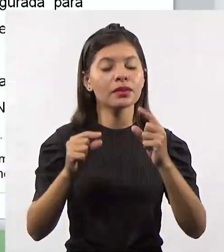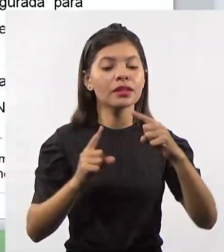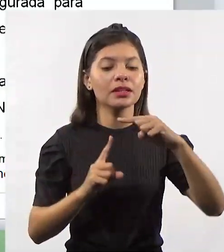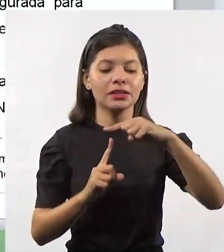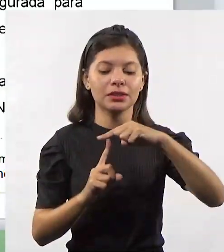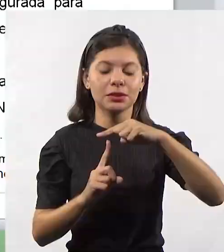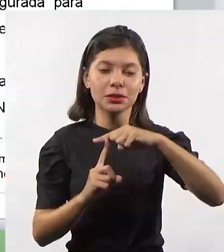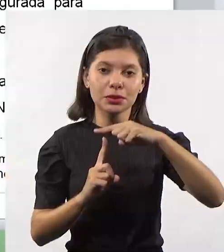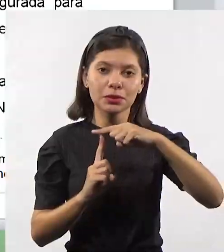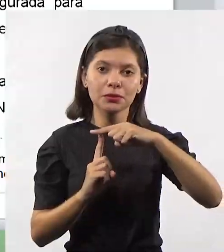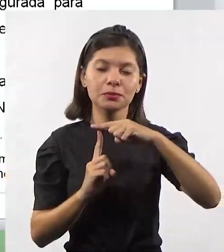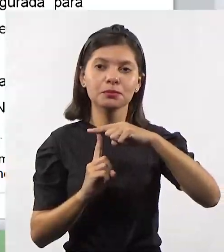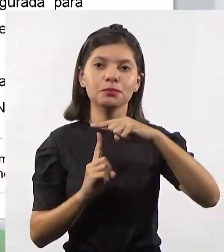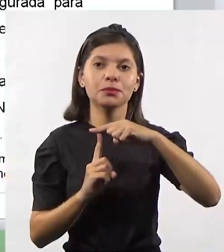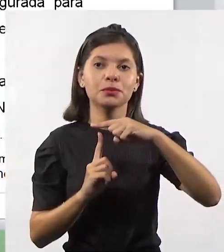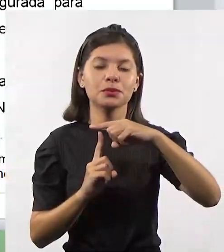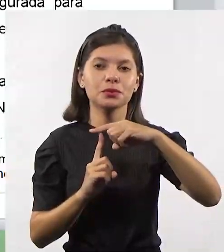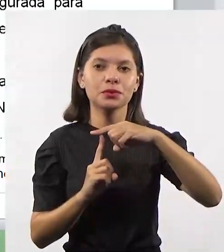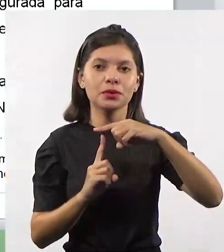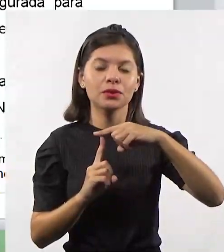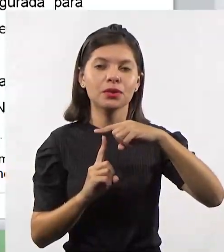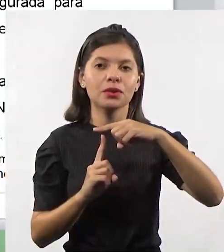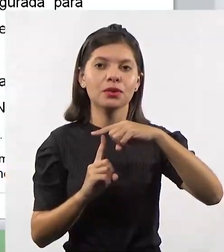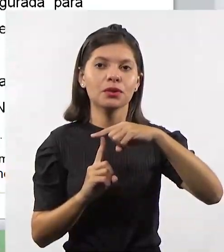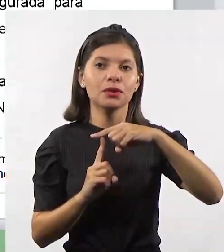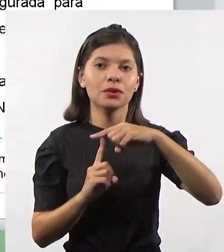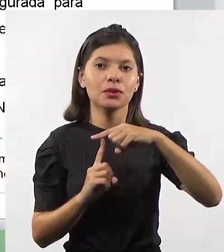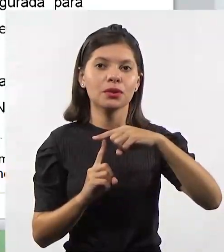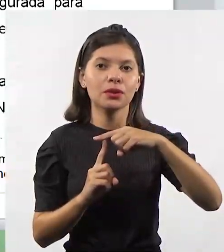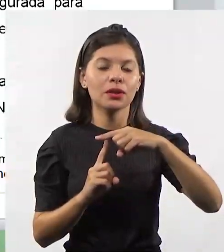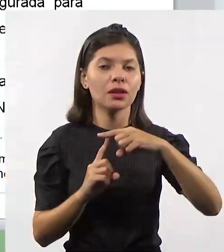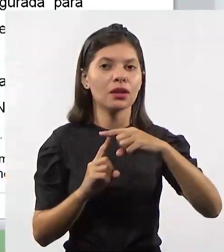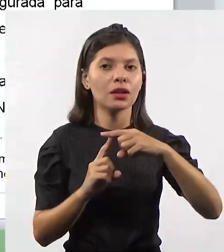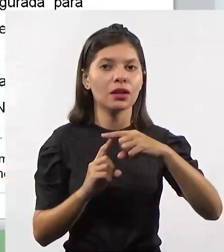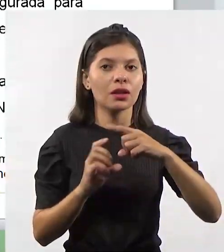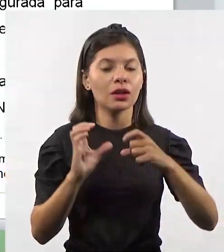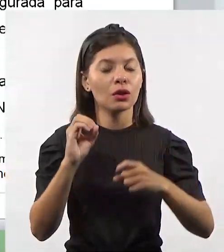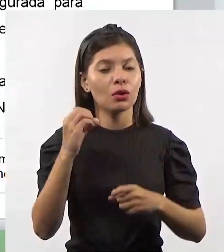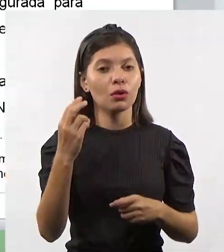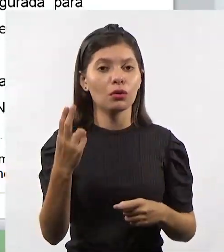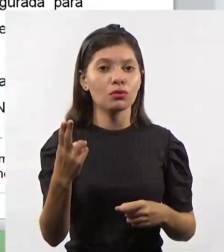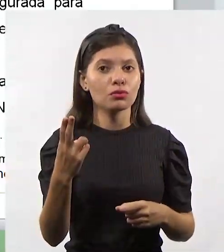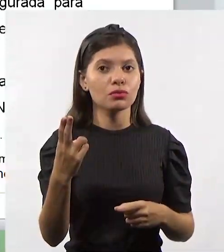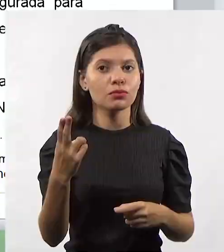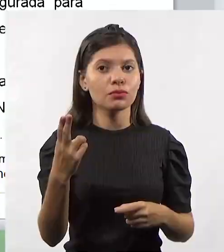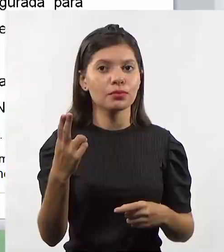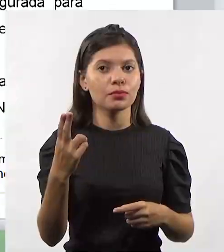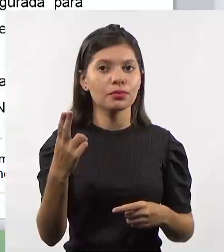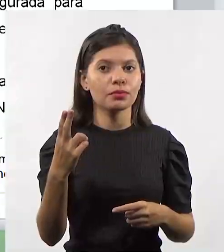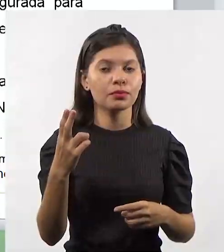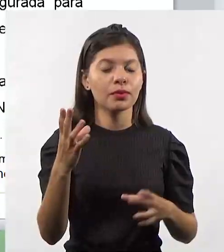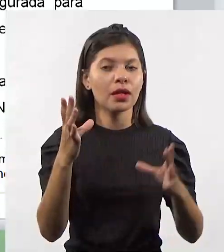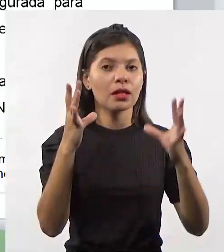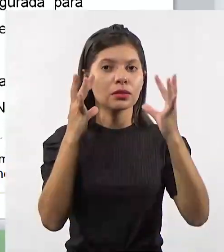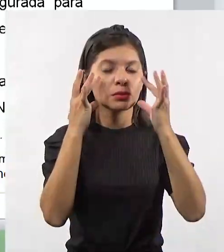de Formação ou o critério de atuação